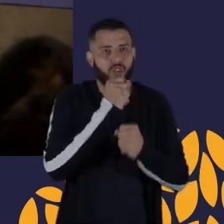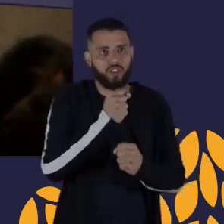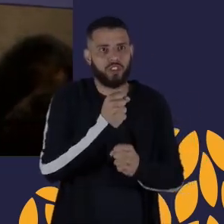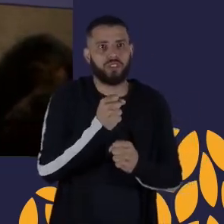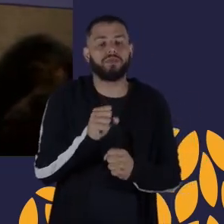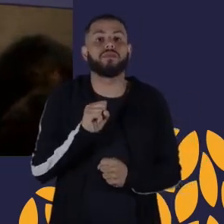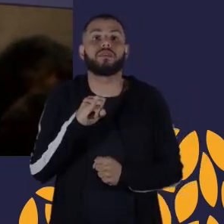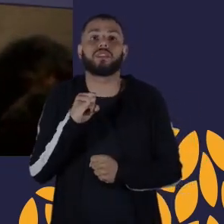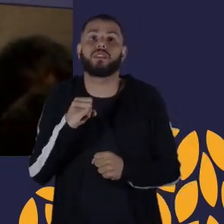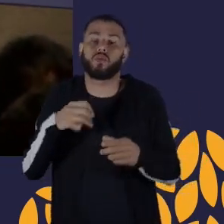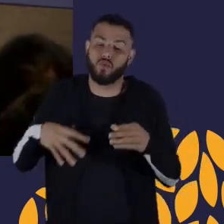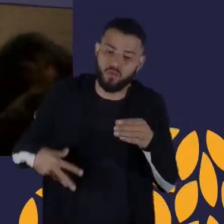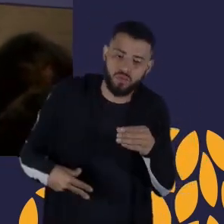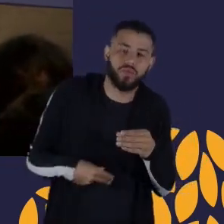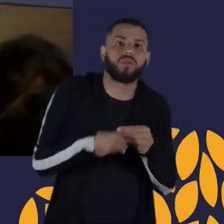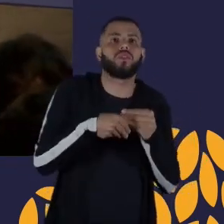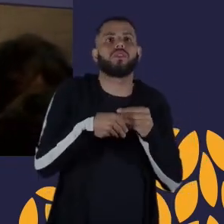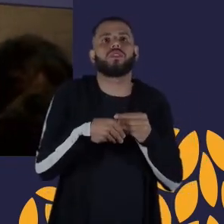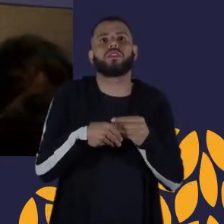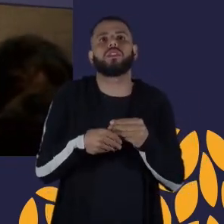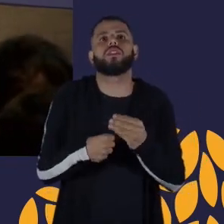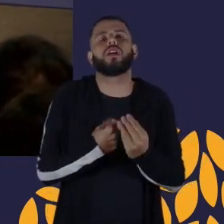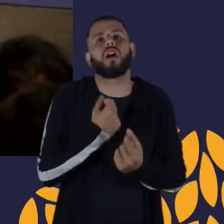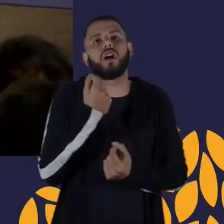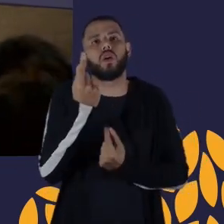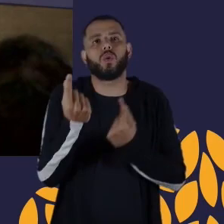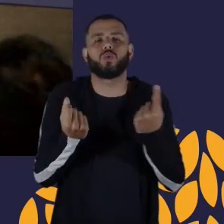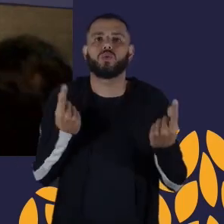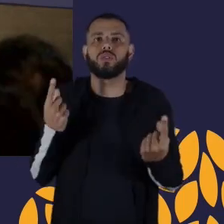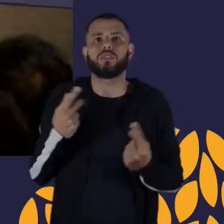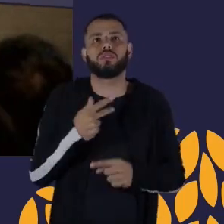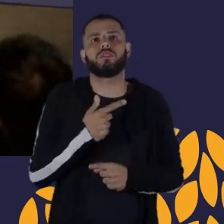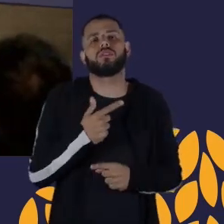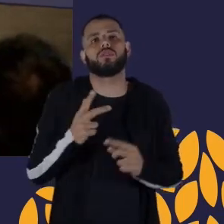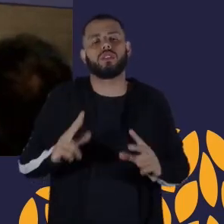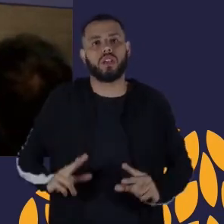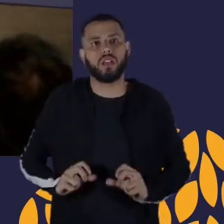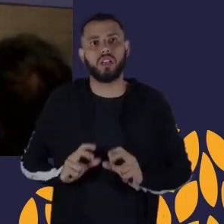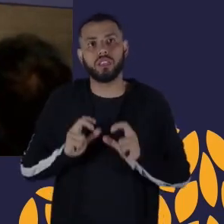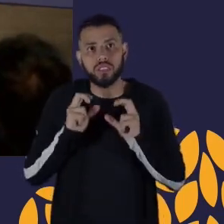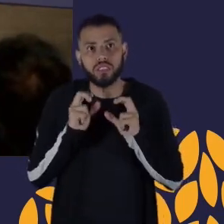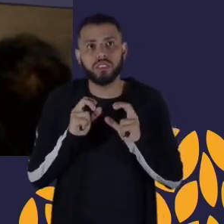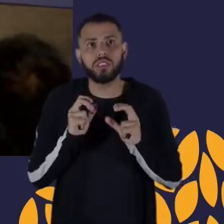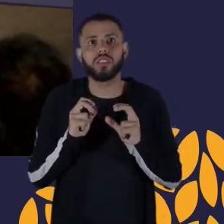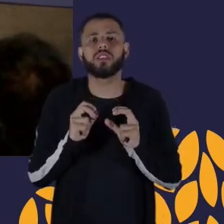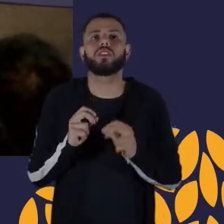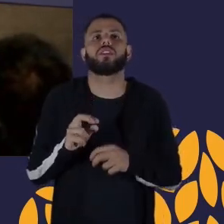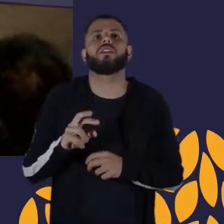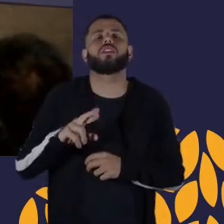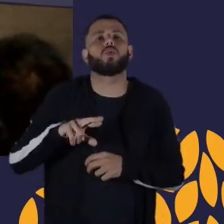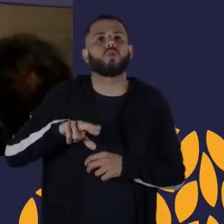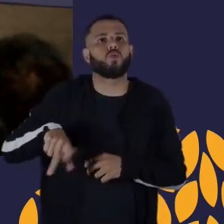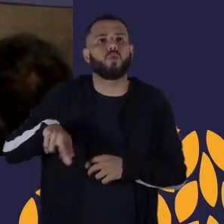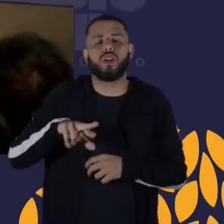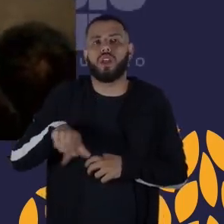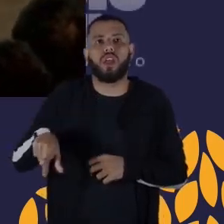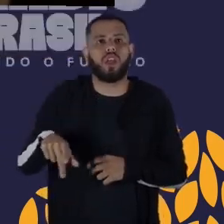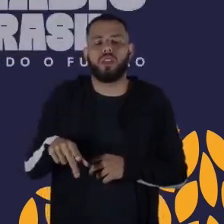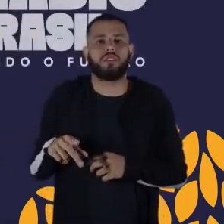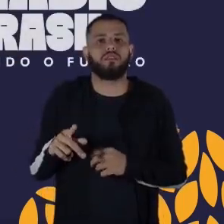adiciono canabinoides, alguns deles, para alguns tumores, e não é